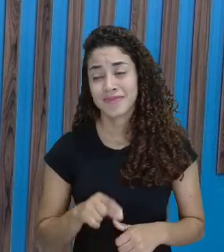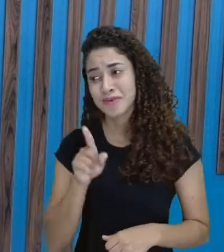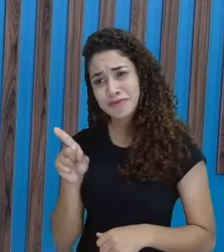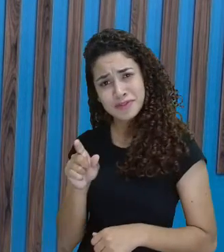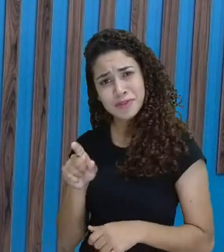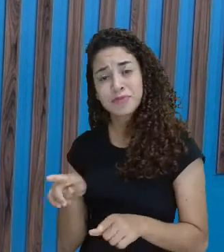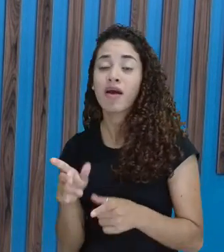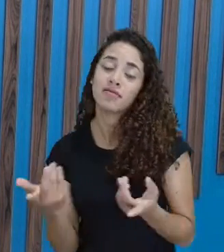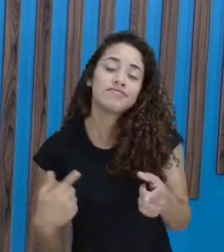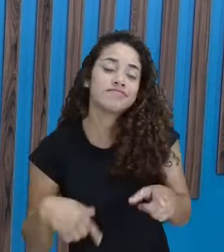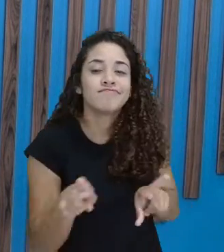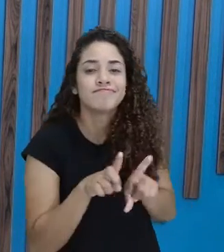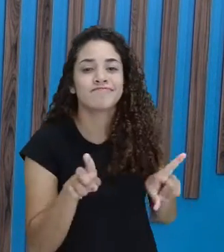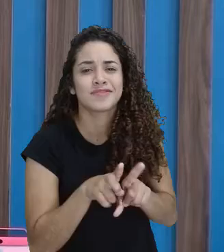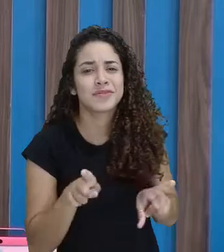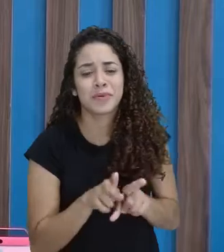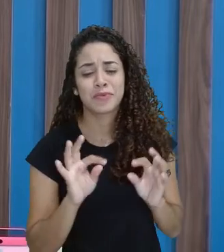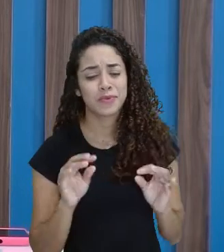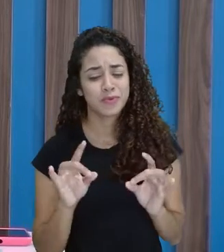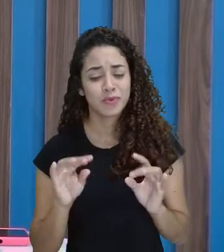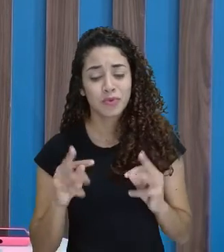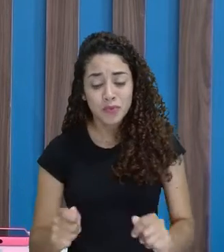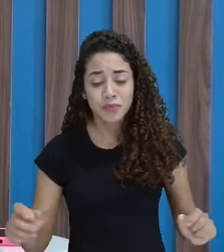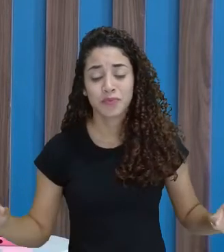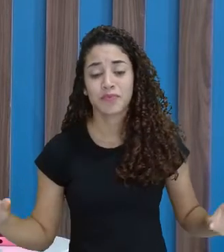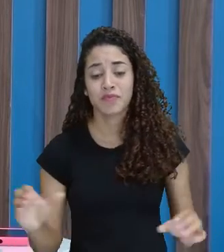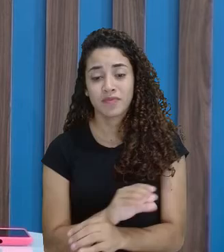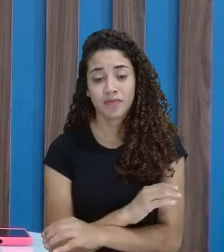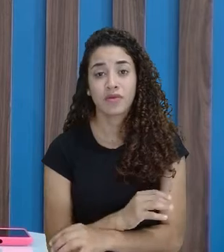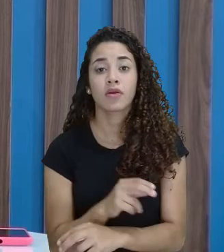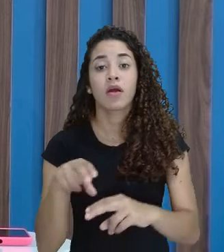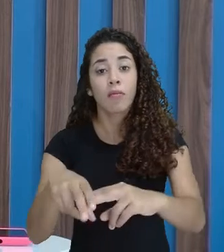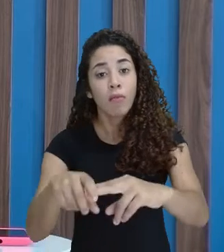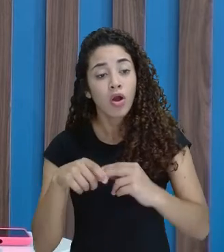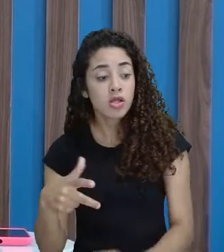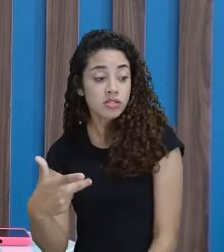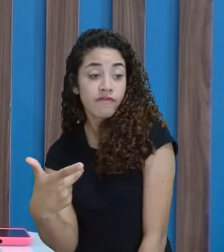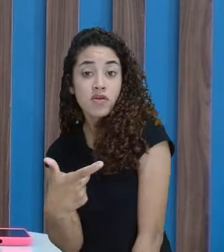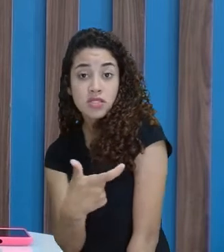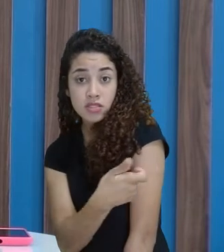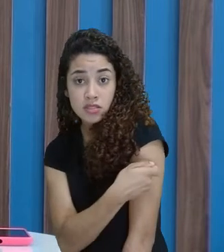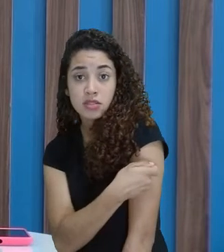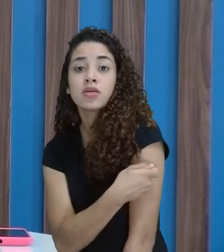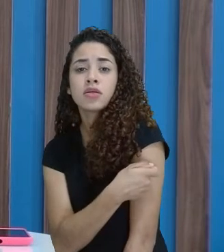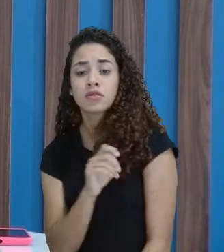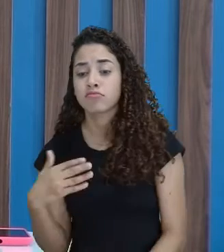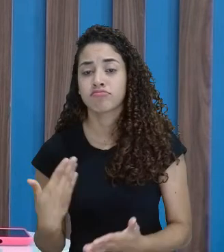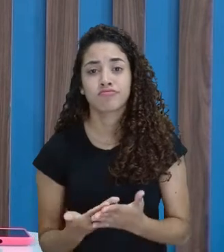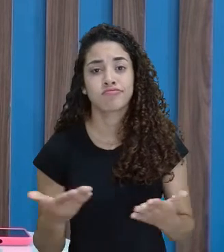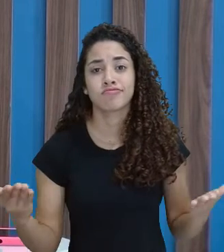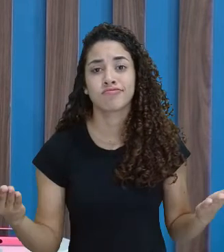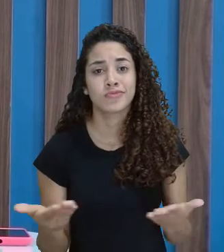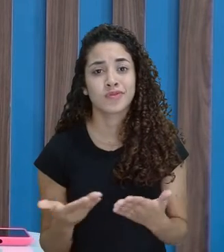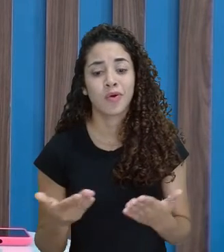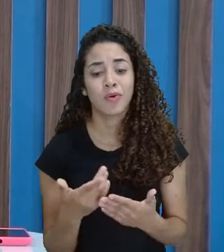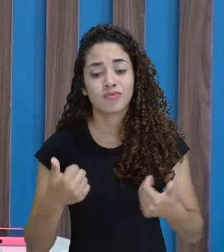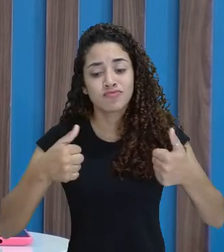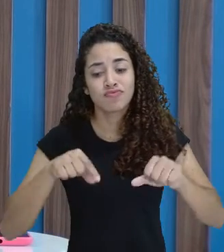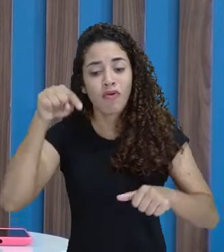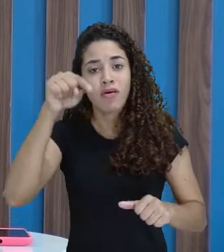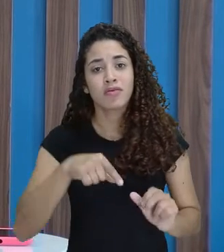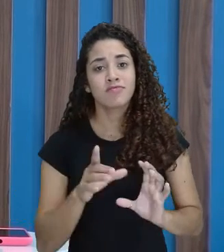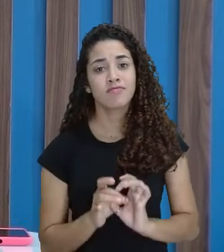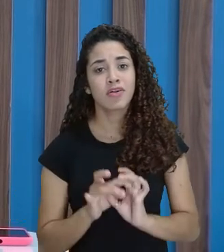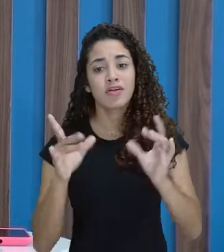senhora? Também. A minha está completinha. E foi por causa dessa vacinação que até hoje, ó, estamos livres